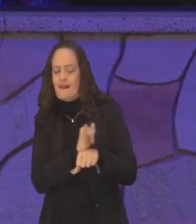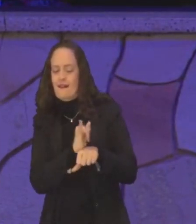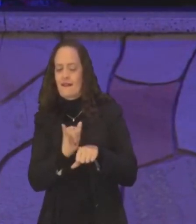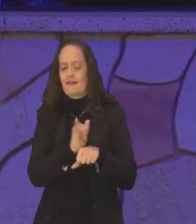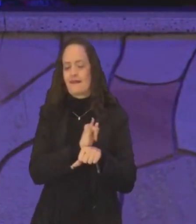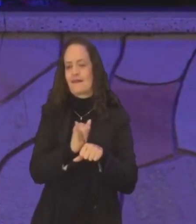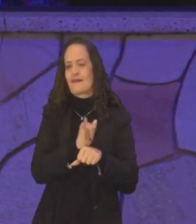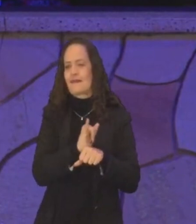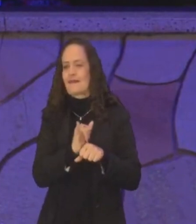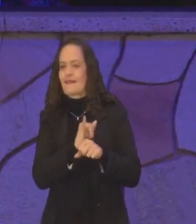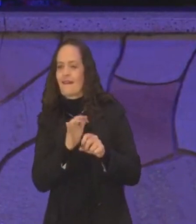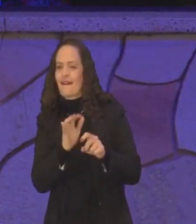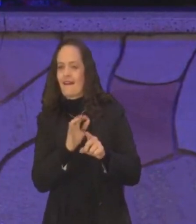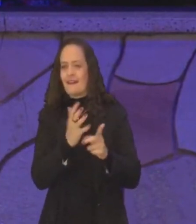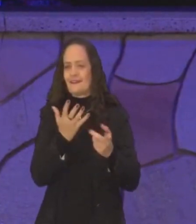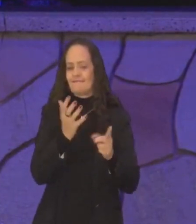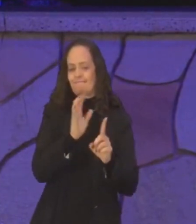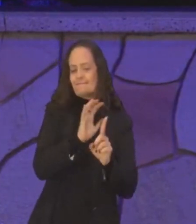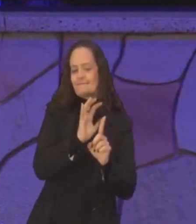que nós encontramos.